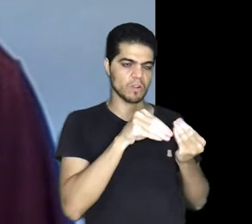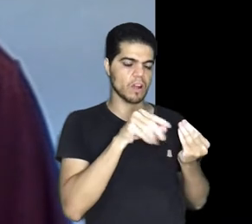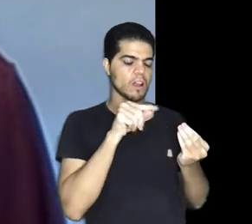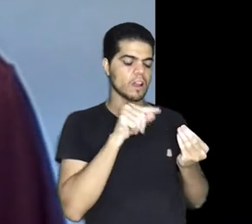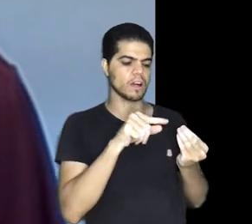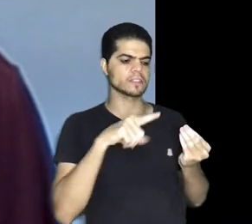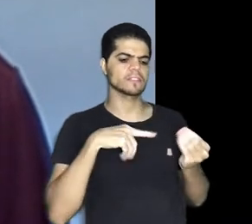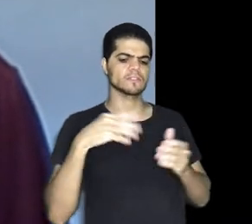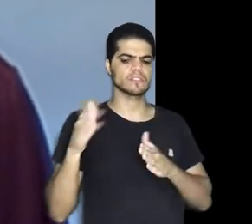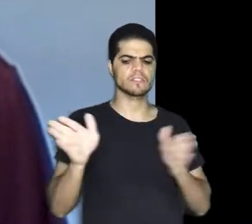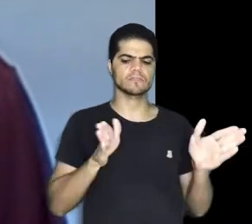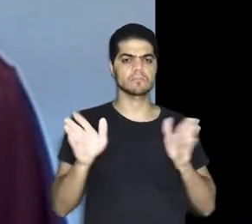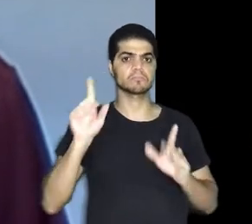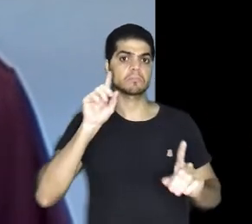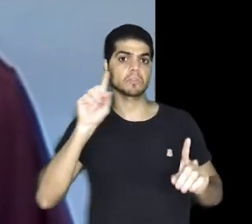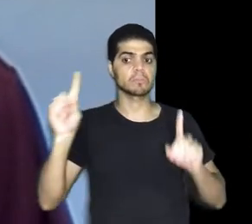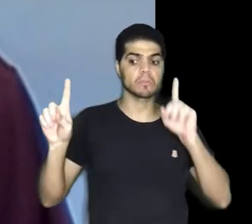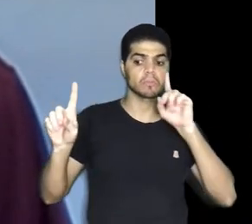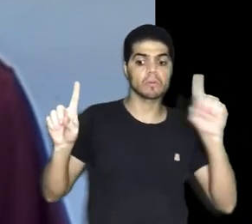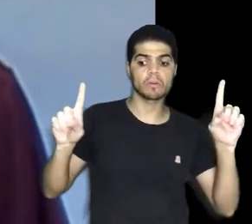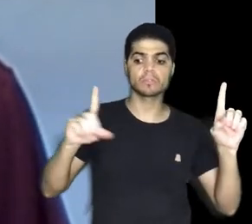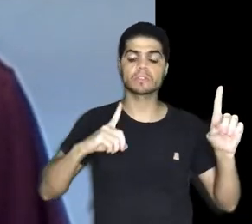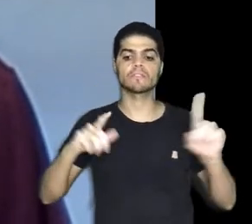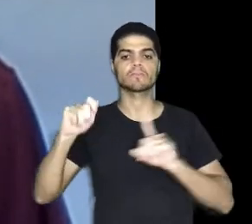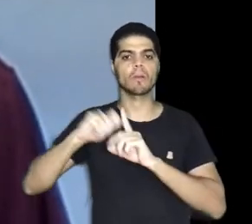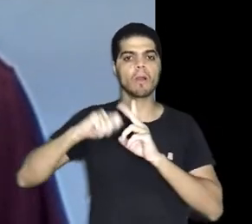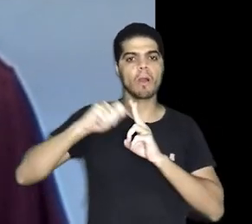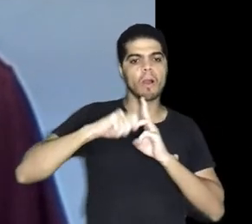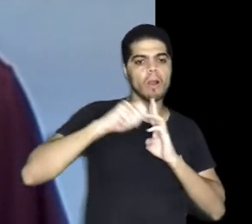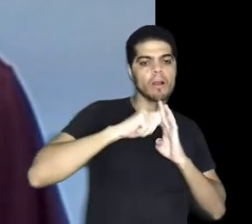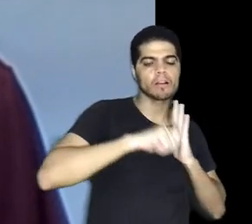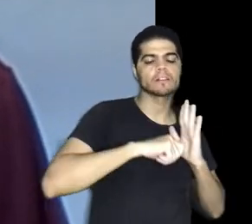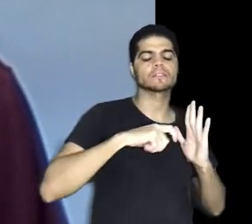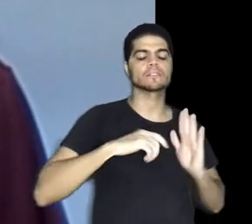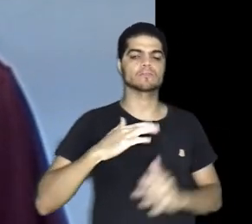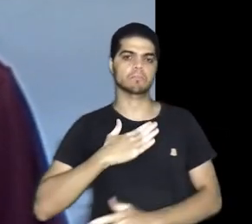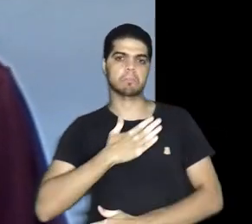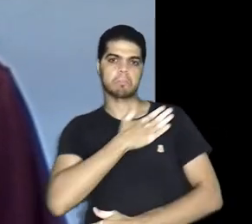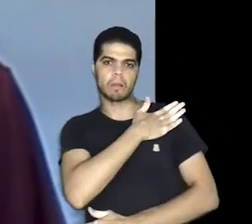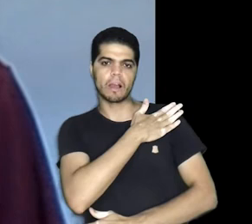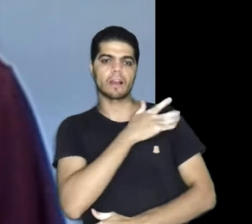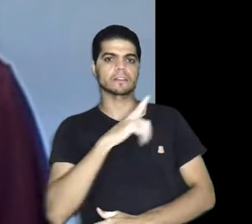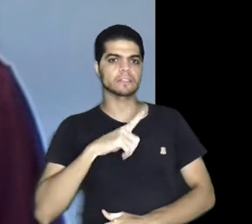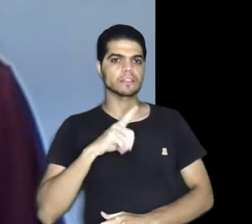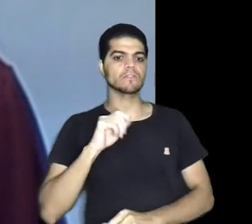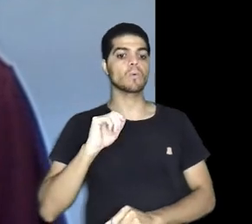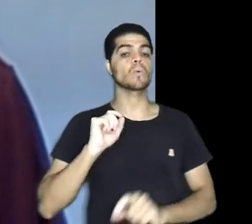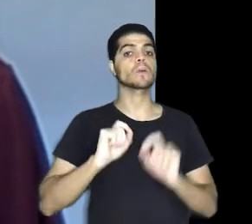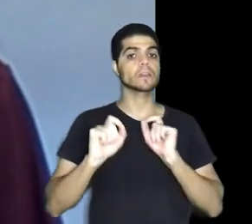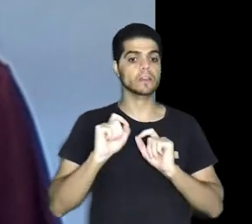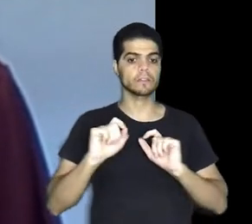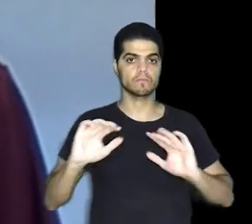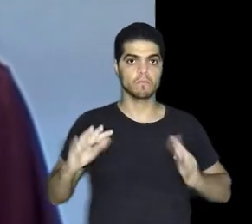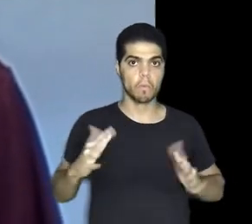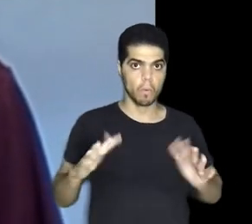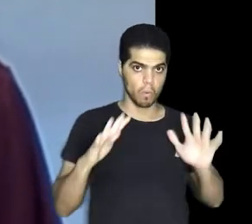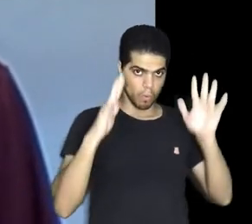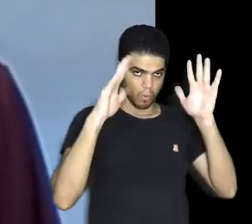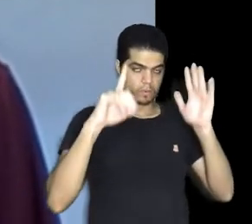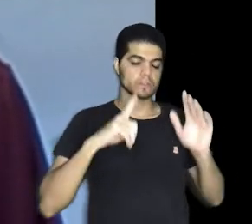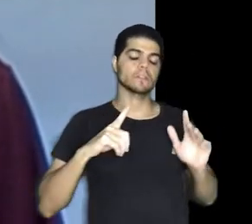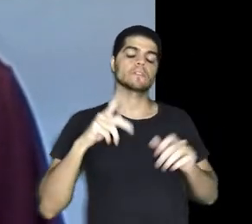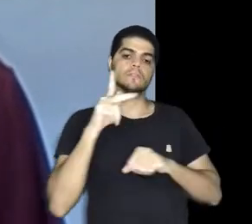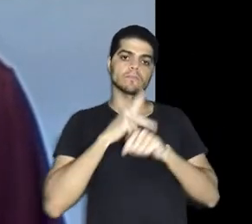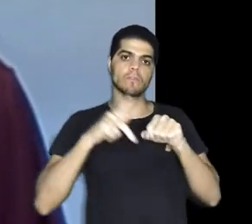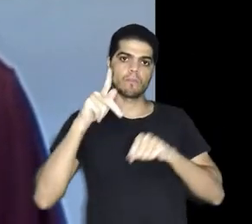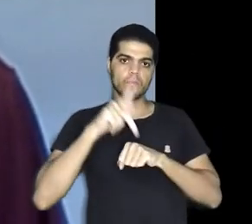outra, 5 meses inteiros de festas, nos quais a ditadura se expôs aos brasileiros, festejando a história pátria, a